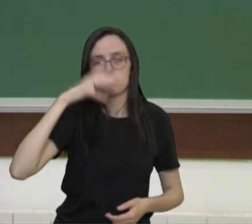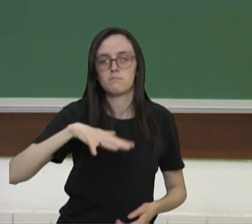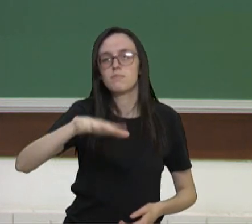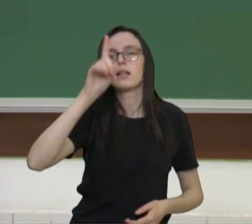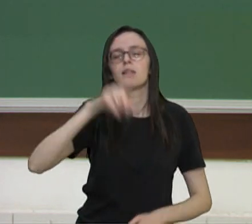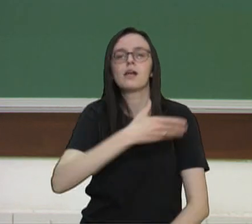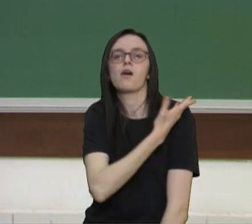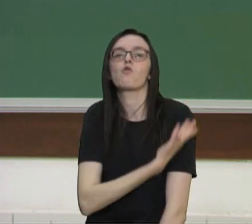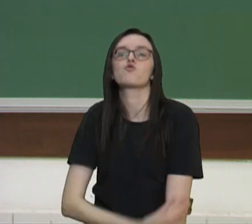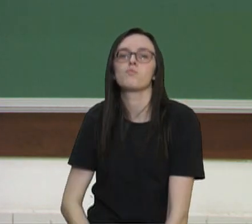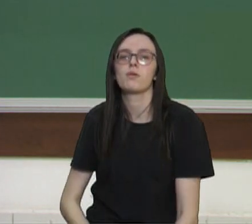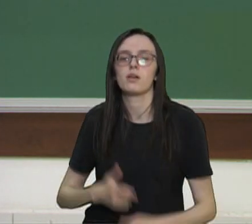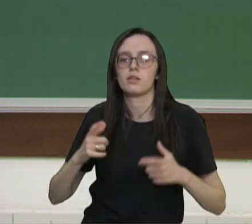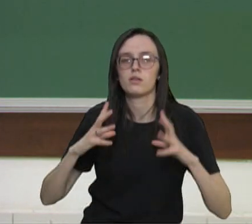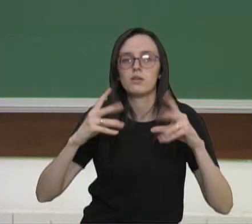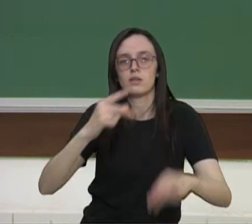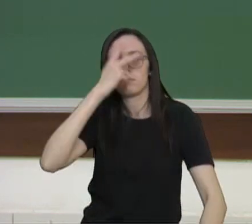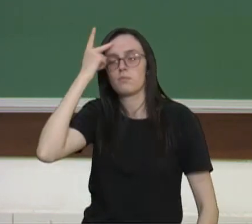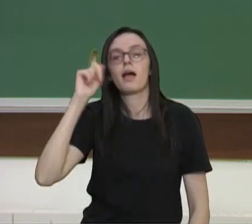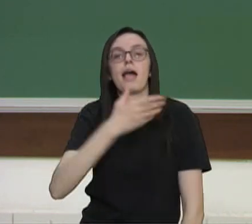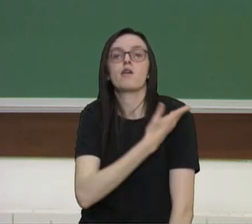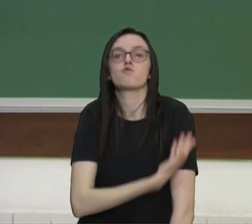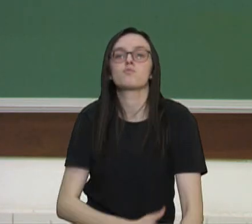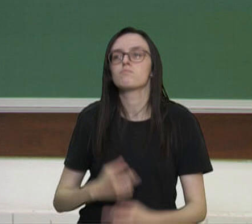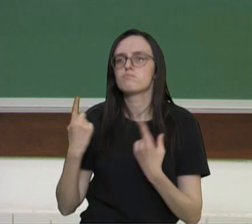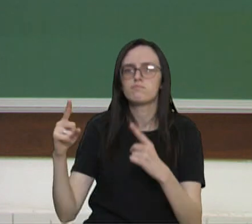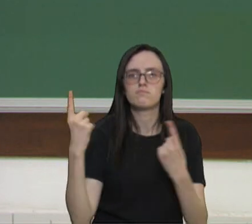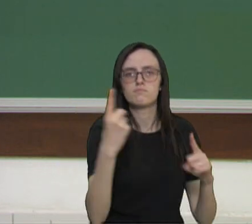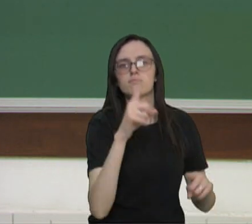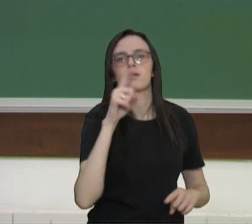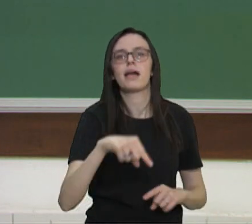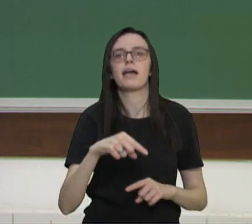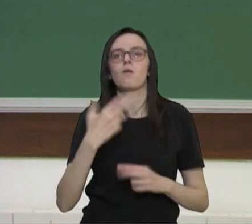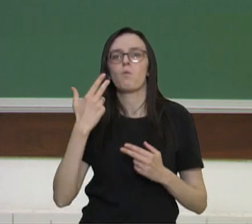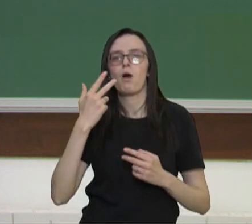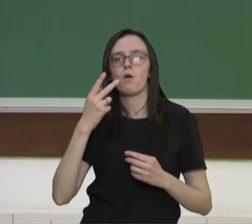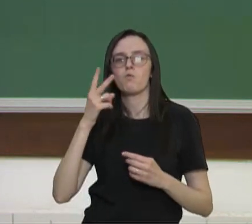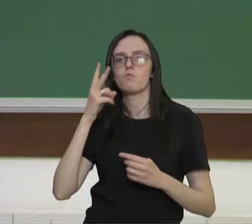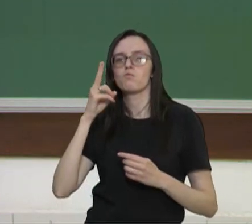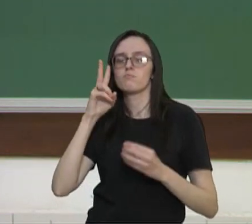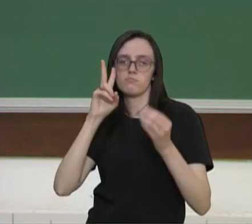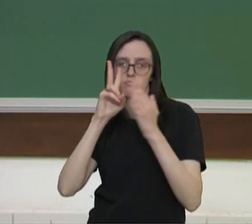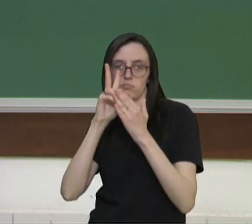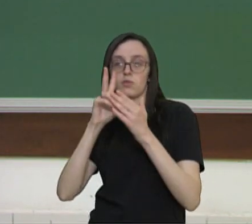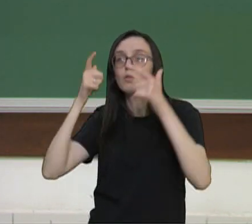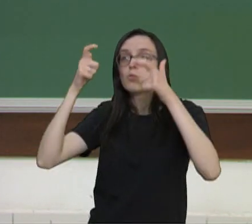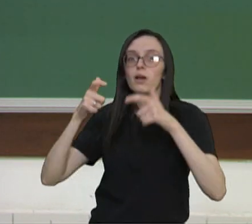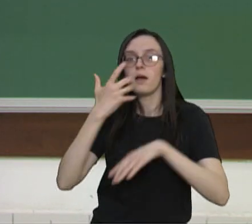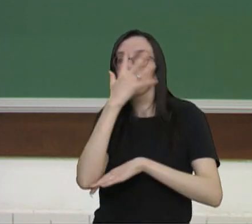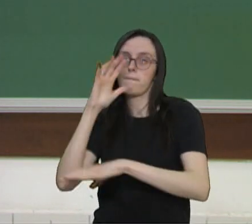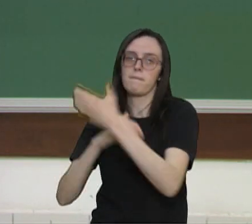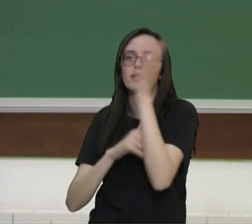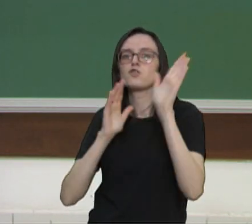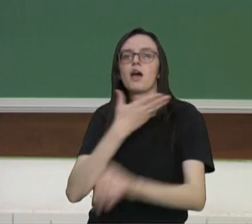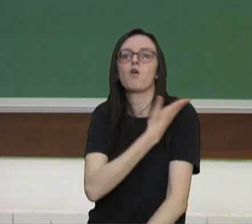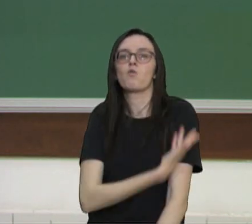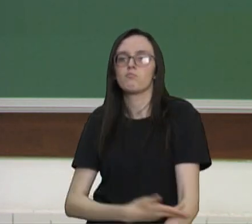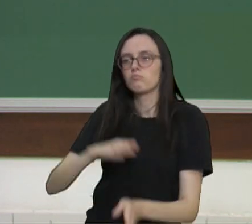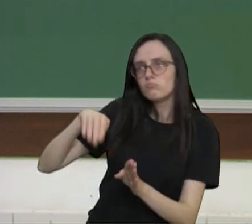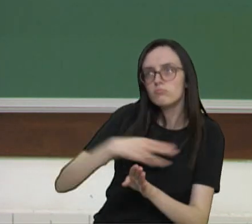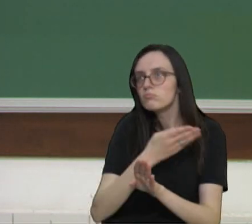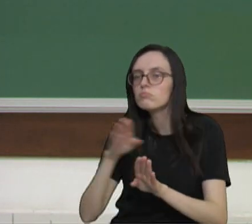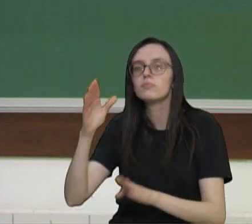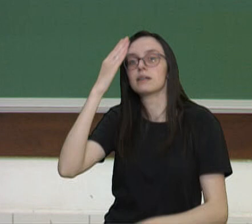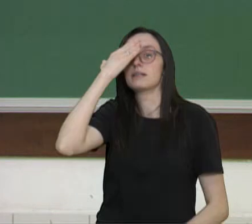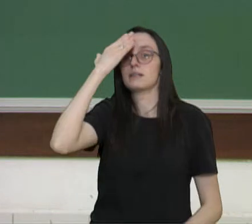seres acostumados, são homens acostumados ao enfrentamento ao indígena em áreas de mata. Estão acostumados a lidar com áreas